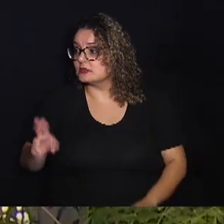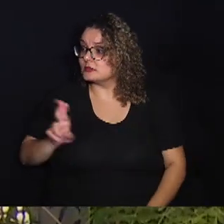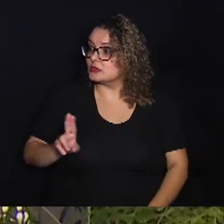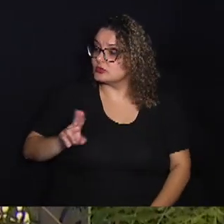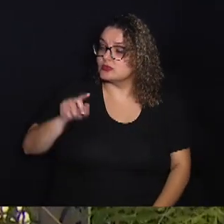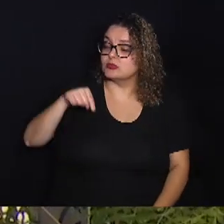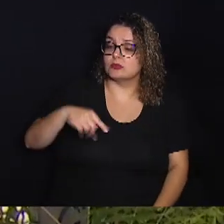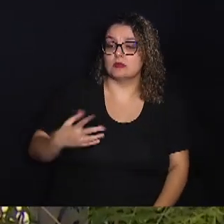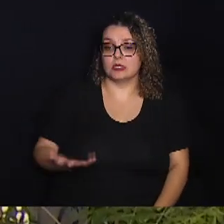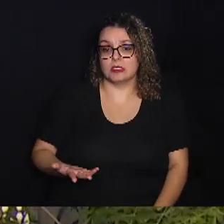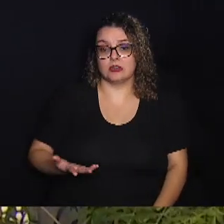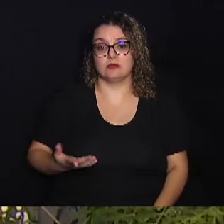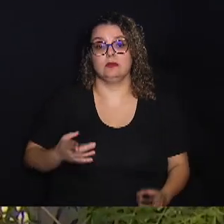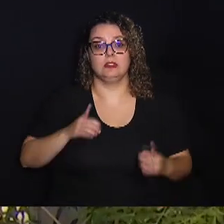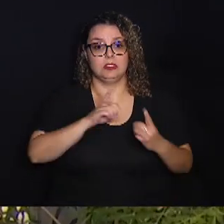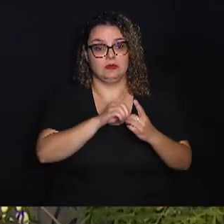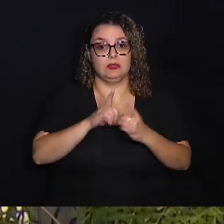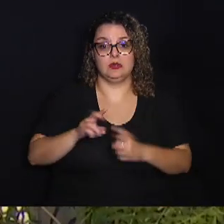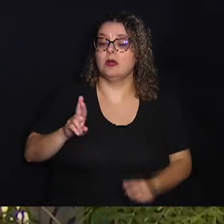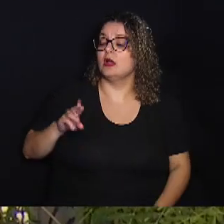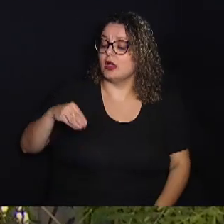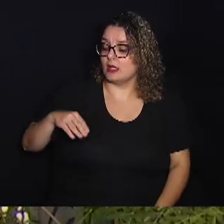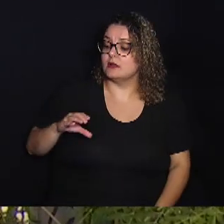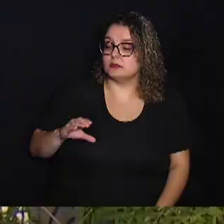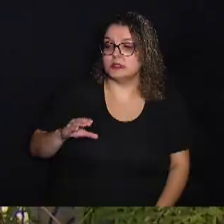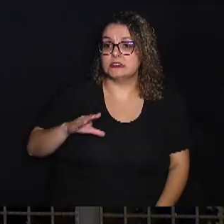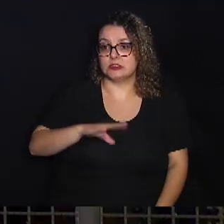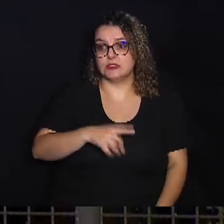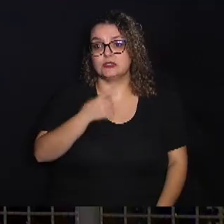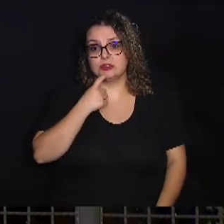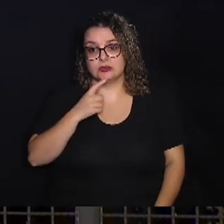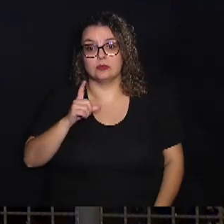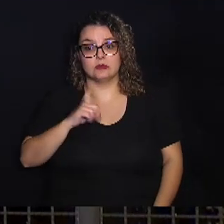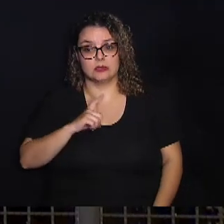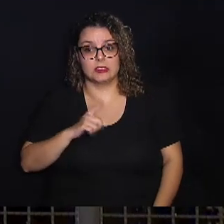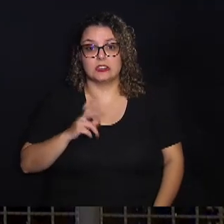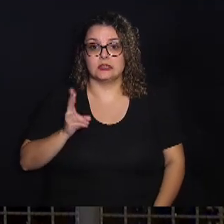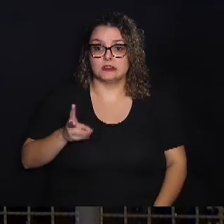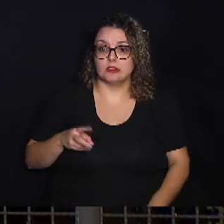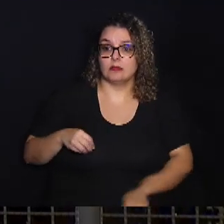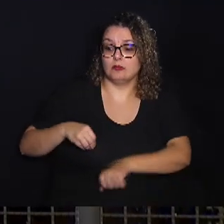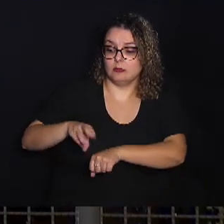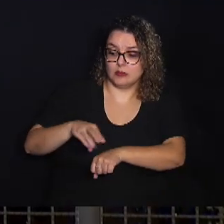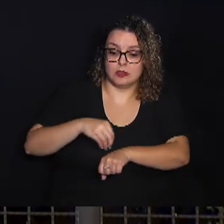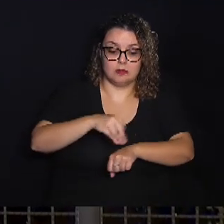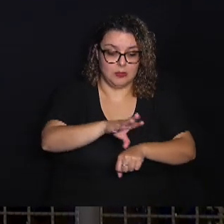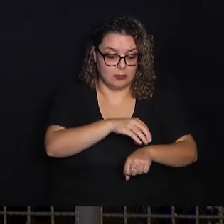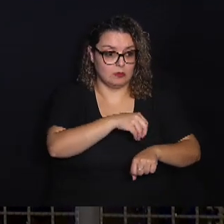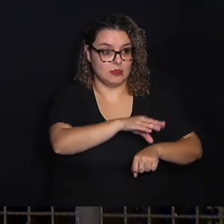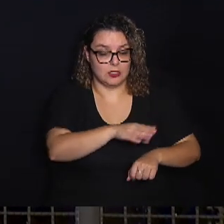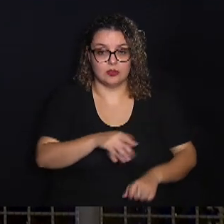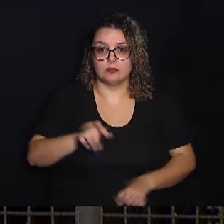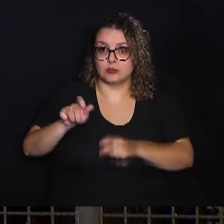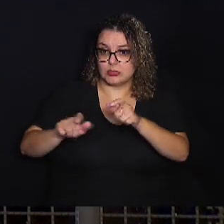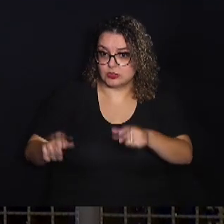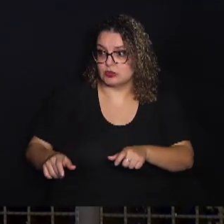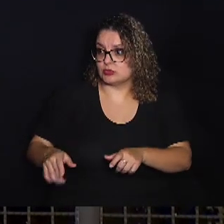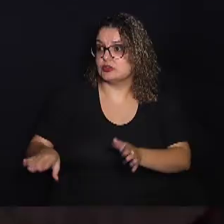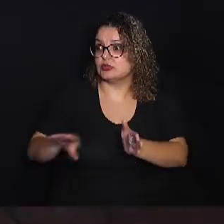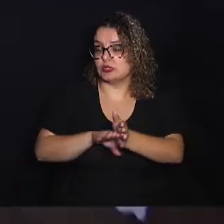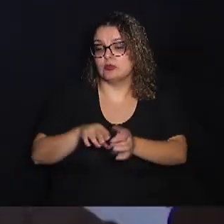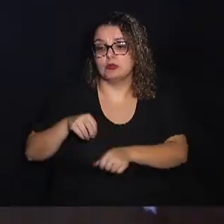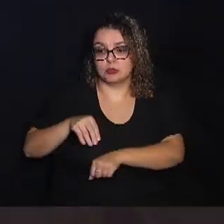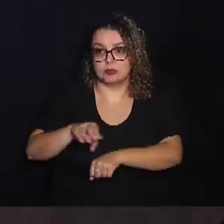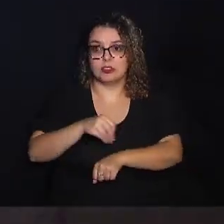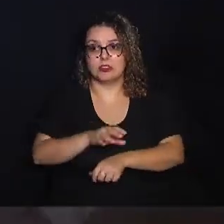também. Como a gente atende região metropolitana, então a gente tem sempre uma indicação, um usuário que vem por meio de indicação.